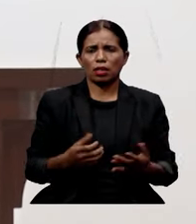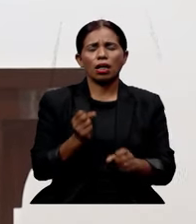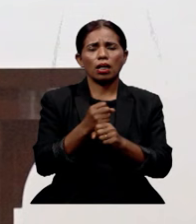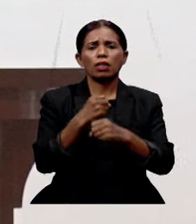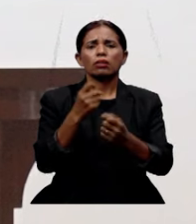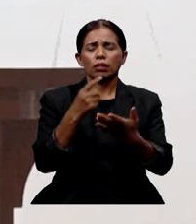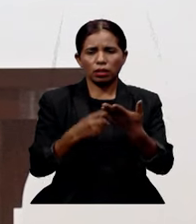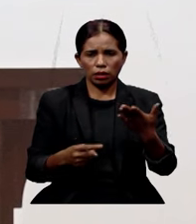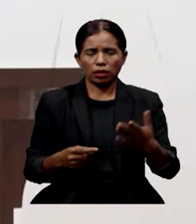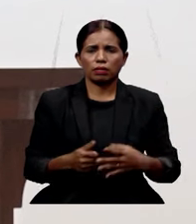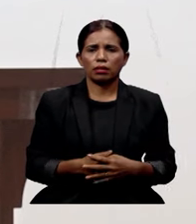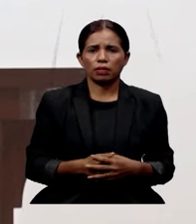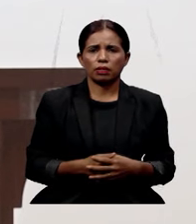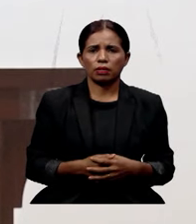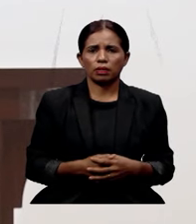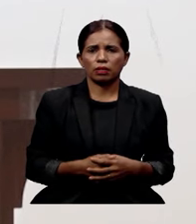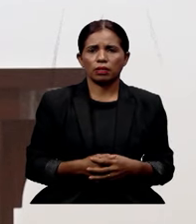de